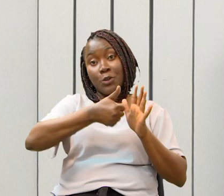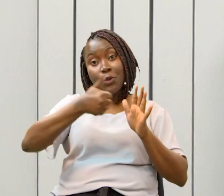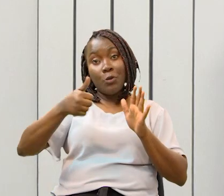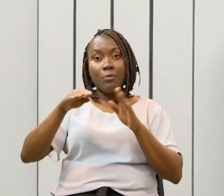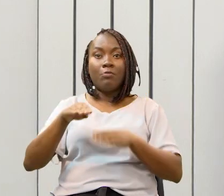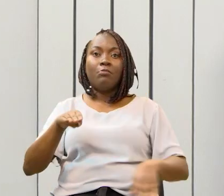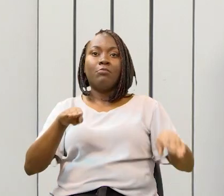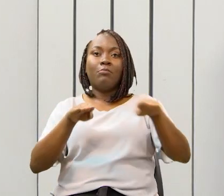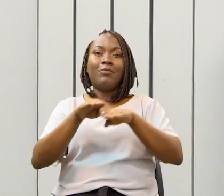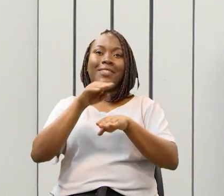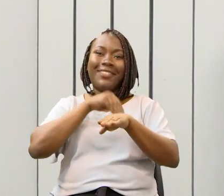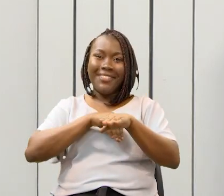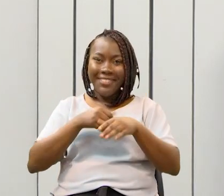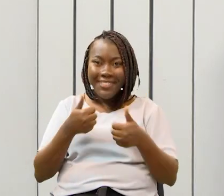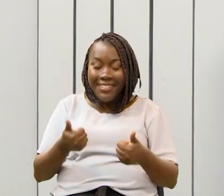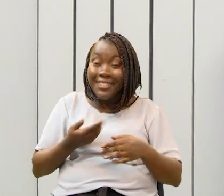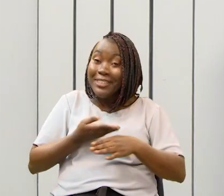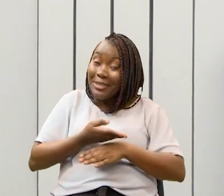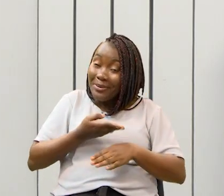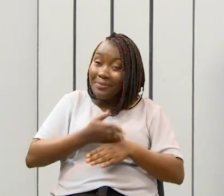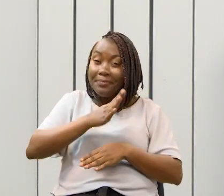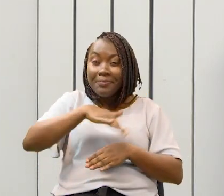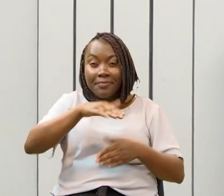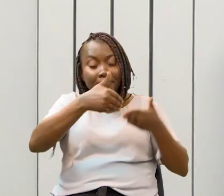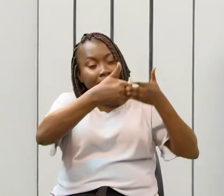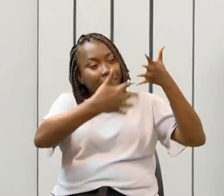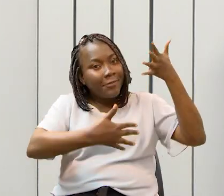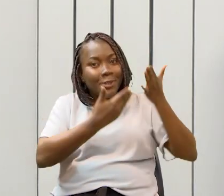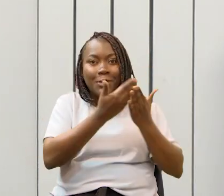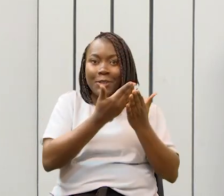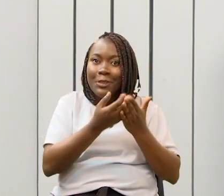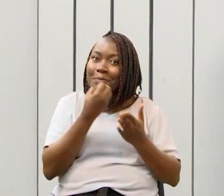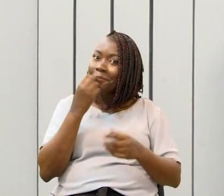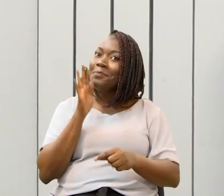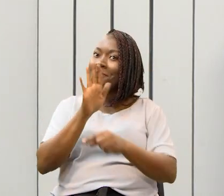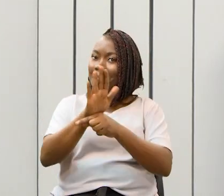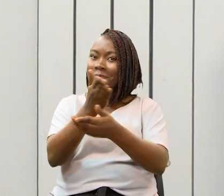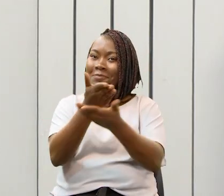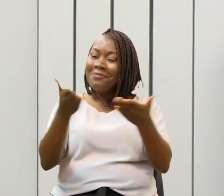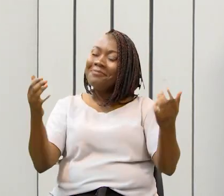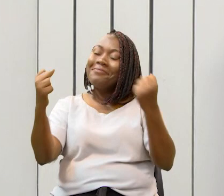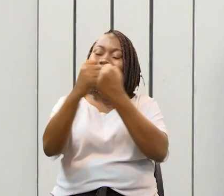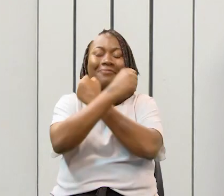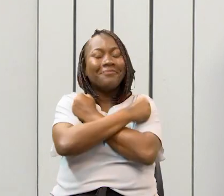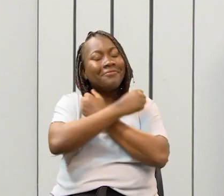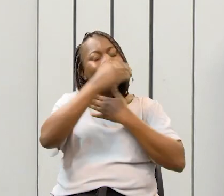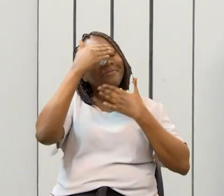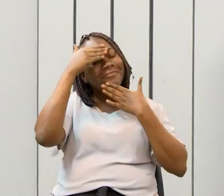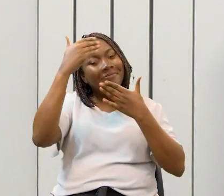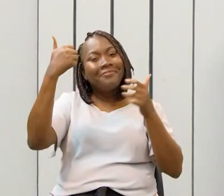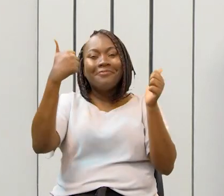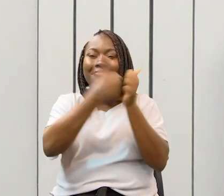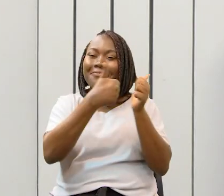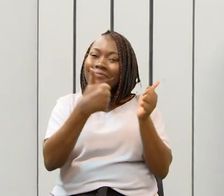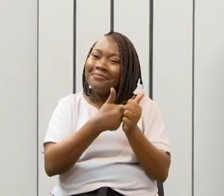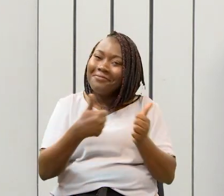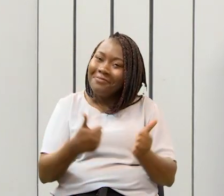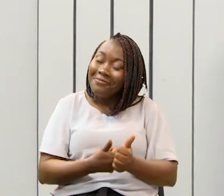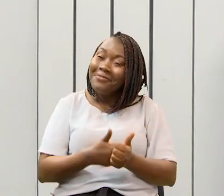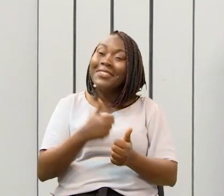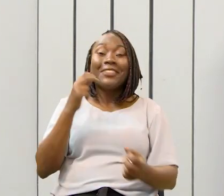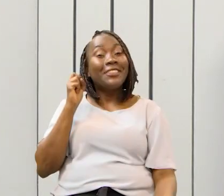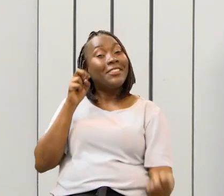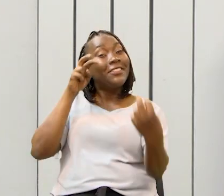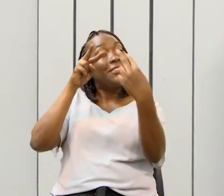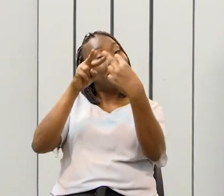14.611, igualdade salarial, tá bom? Acessa lá, dá uma estudadinha que vai ser bom para você. Um grande abraço, obrigada pela sua